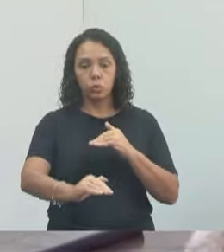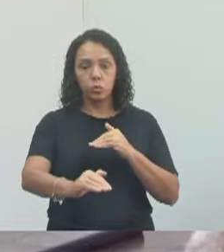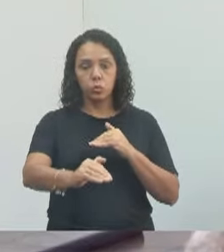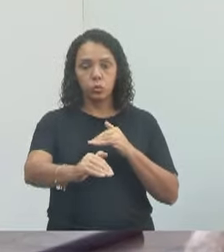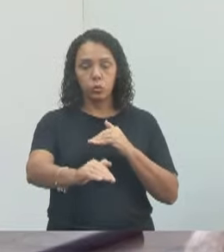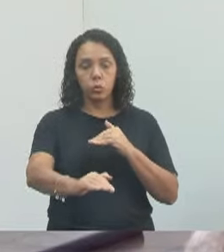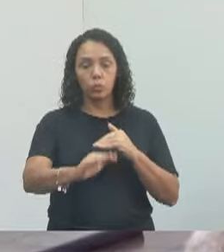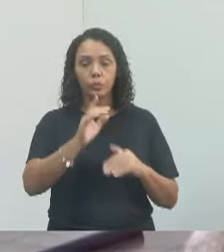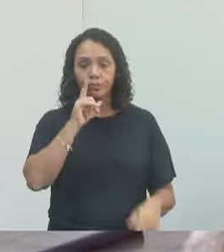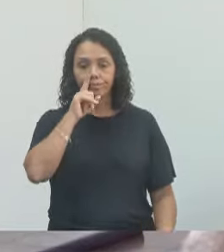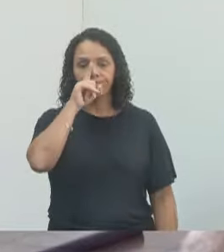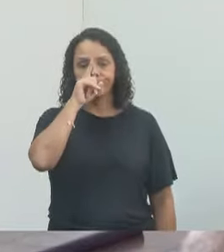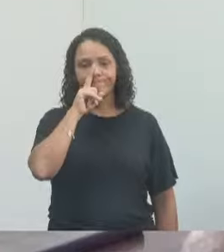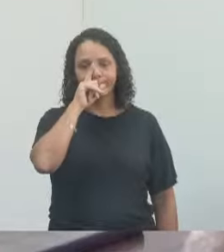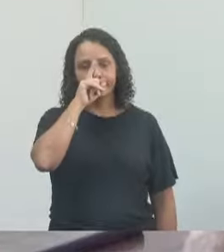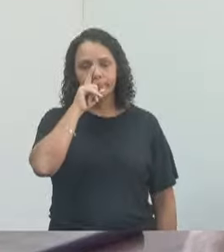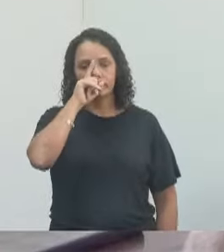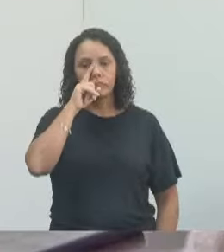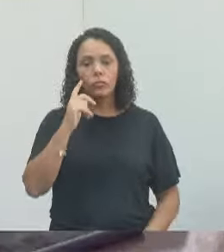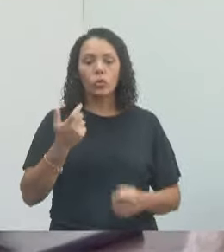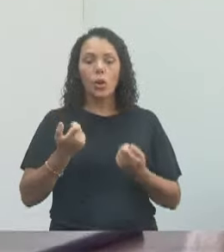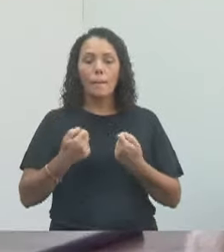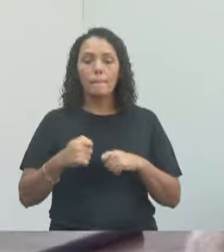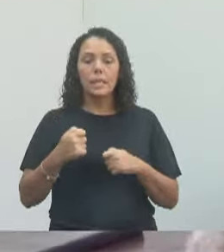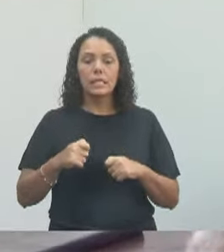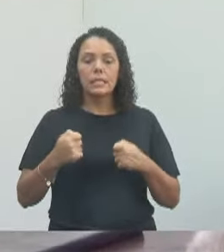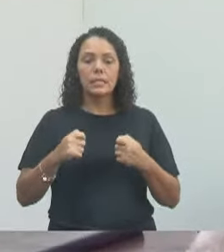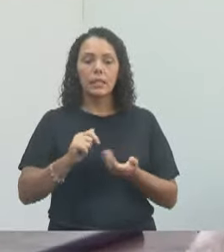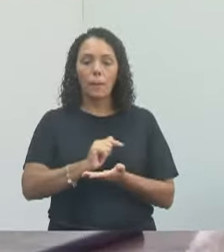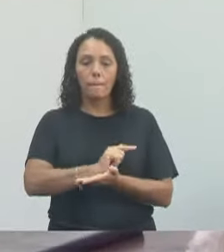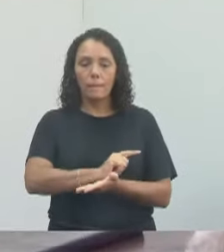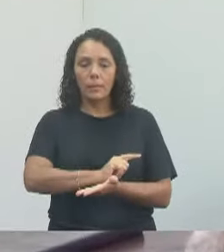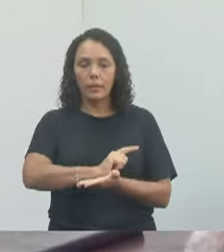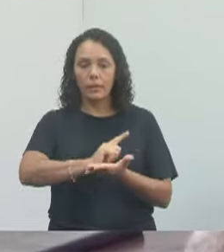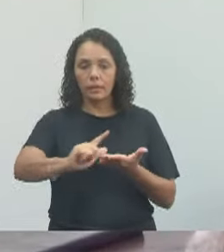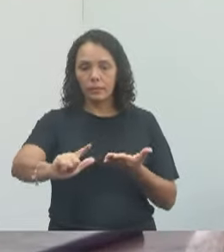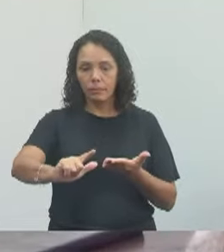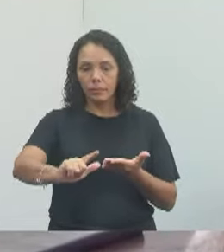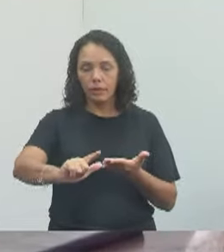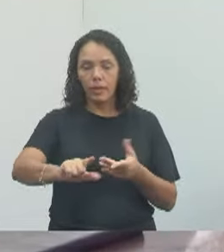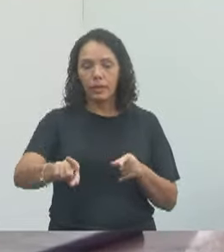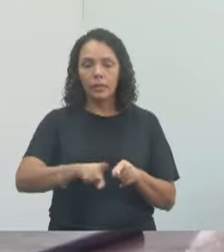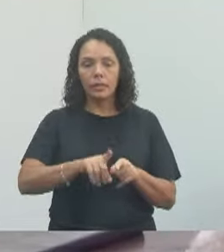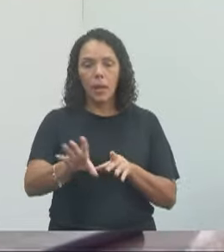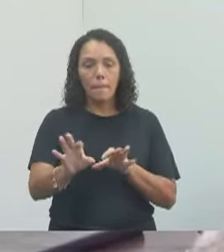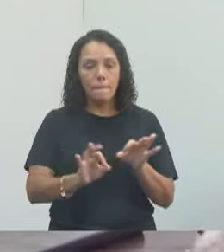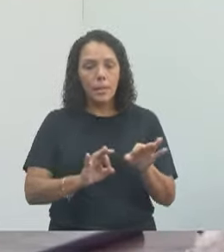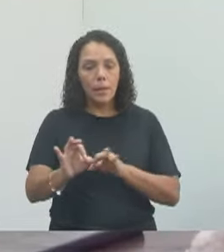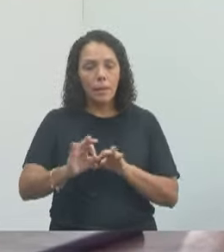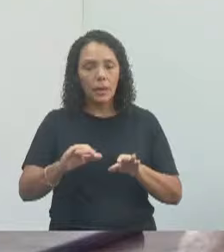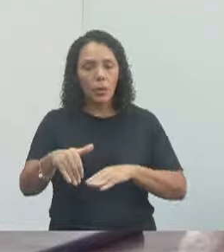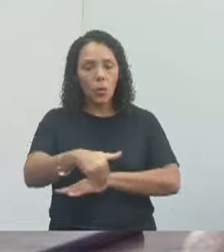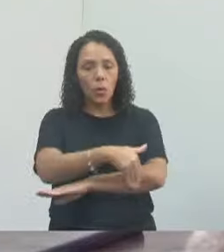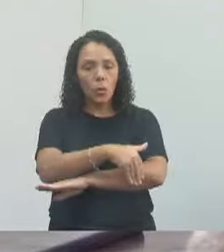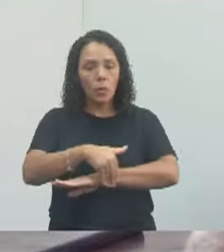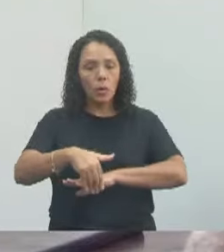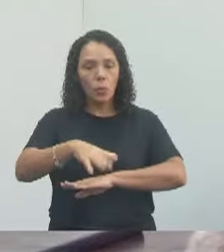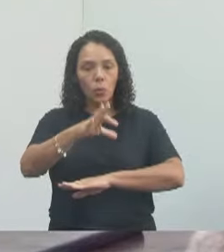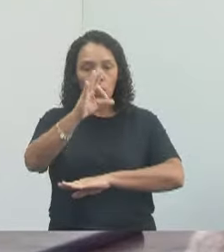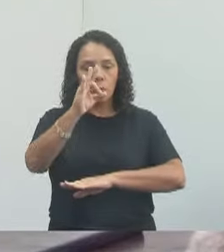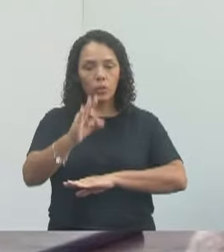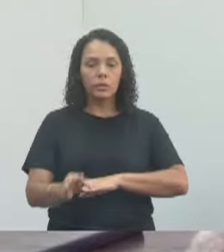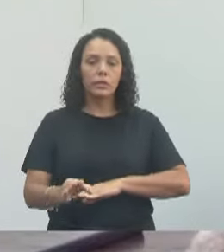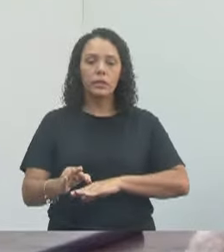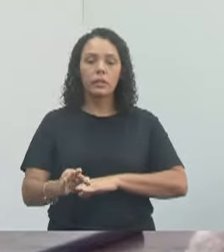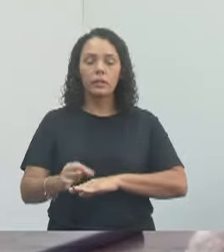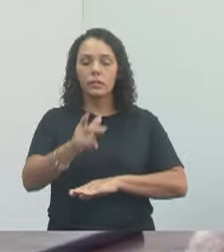há necessidade de ter ali uma limpeza e fazer uma viela digna para aqueles moradores